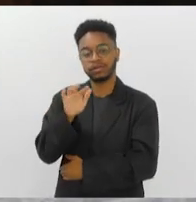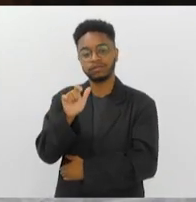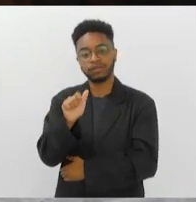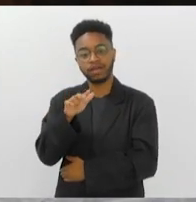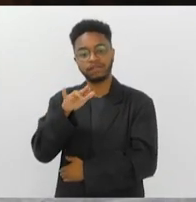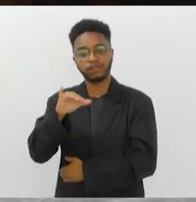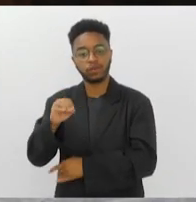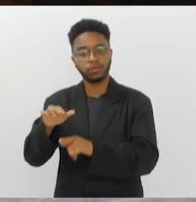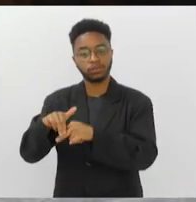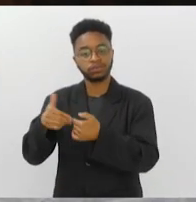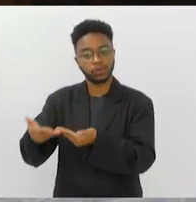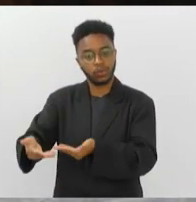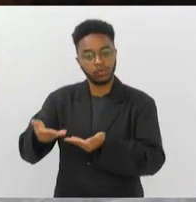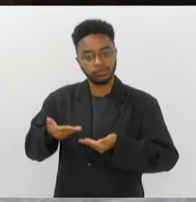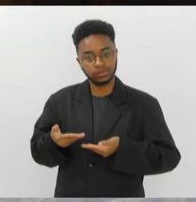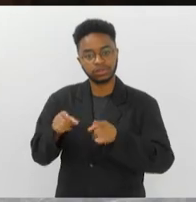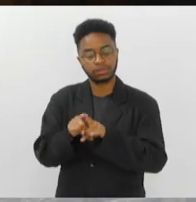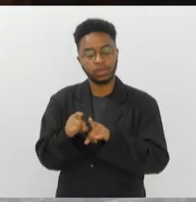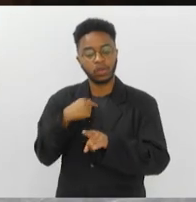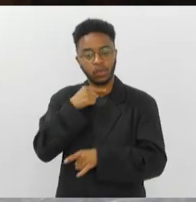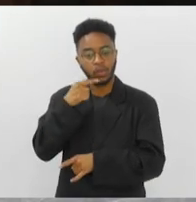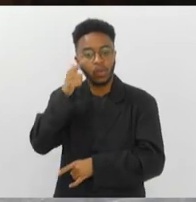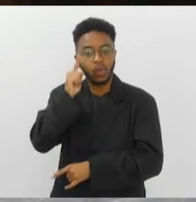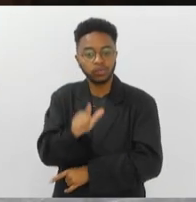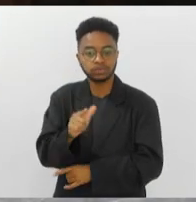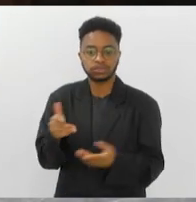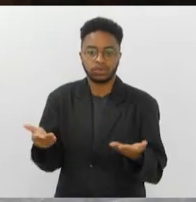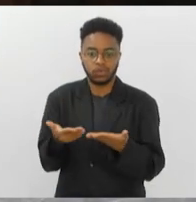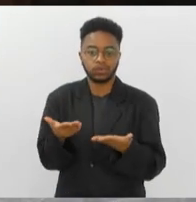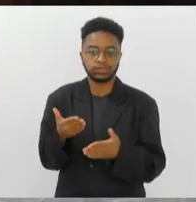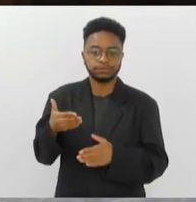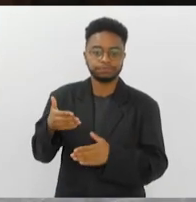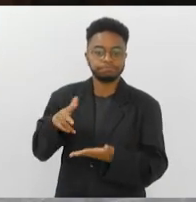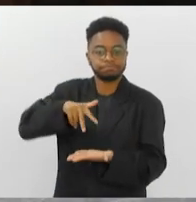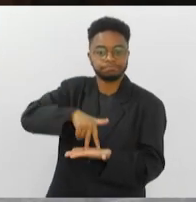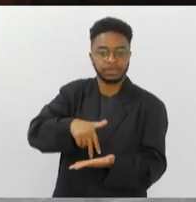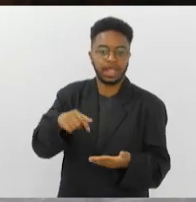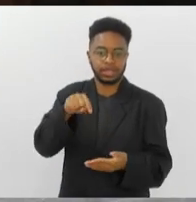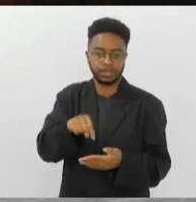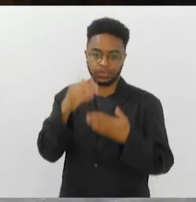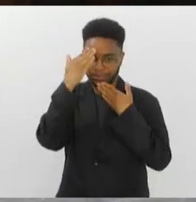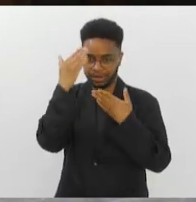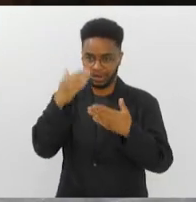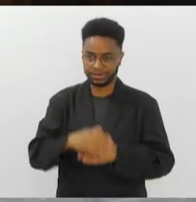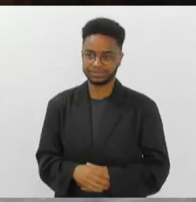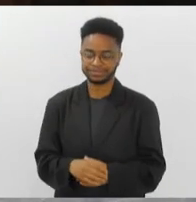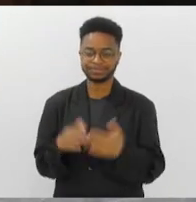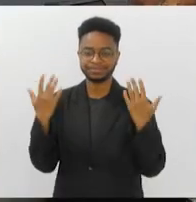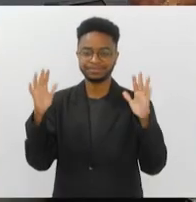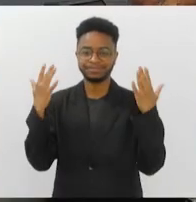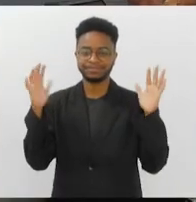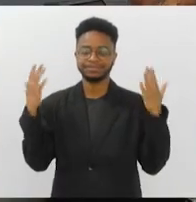feito esse convite e eu ter tido a oportunidade de ler esses trabalhos e estar aqui presente nesse momento. Obrigada.